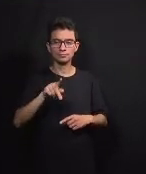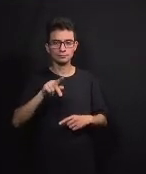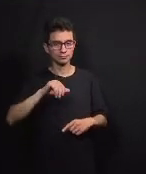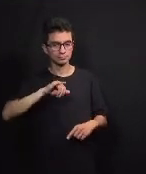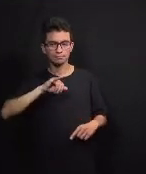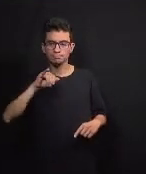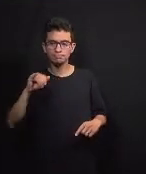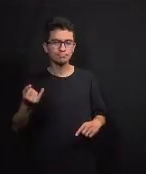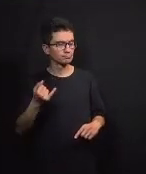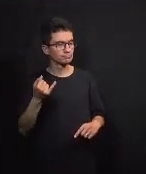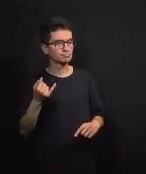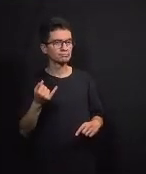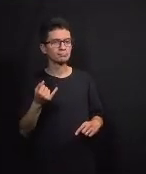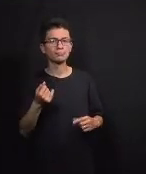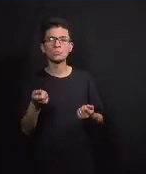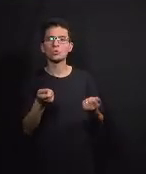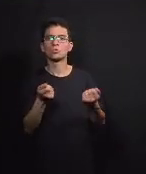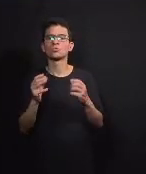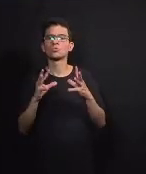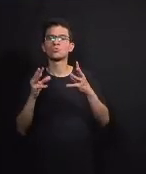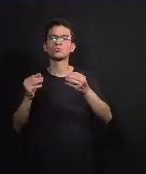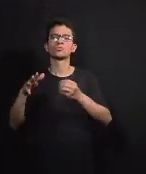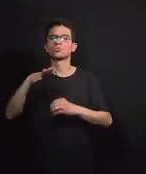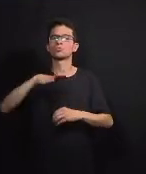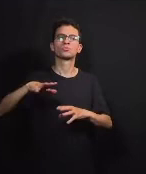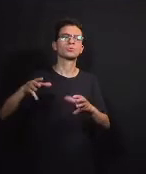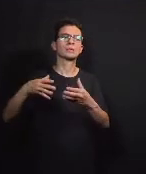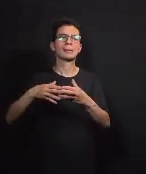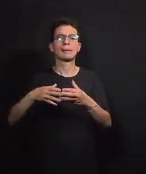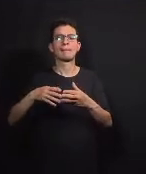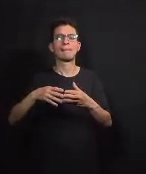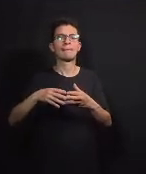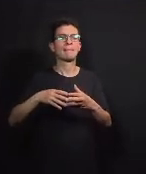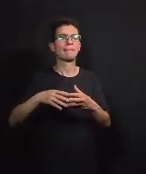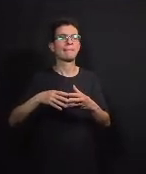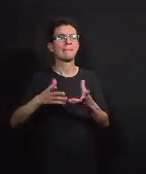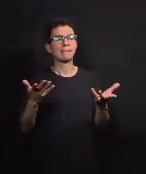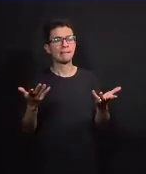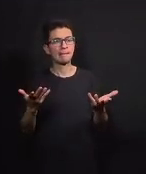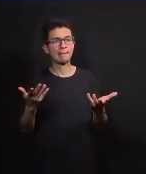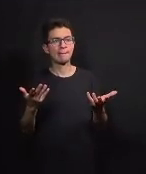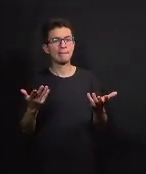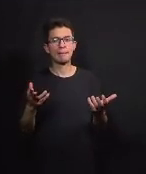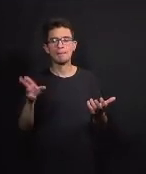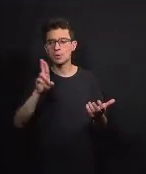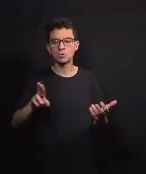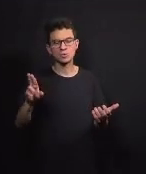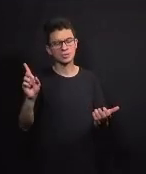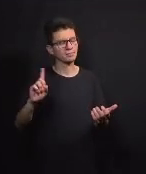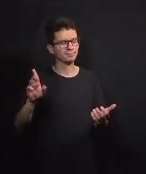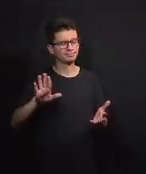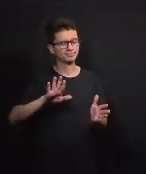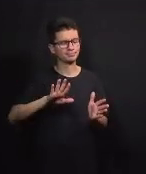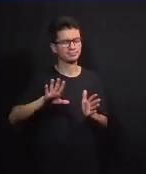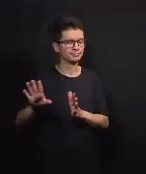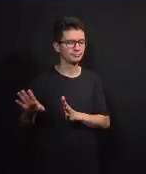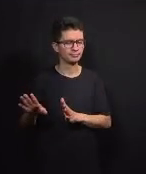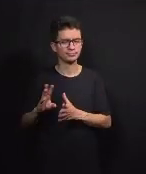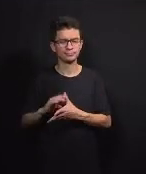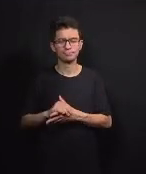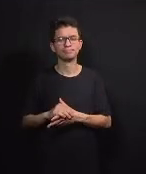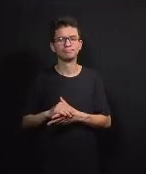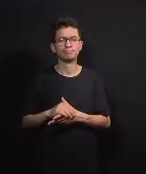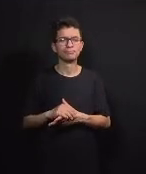dominou, digamos, o Partido Republicano, não usou muito esse partido e partiu para o